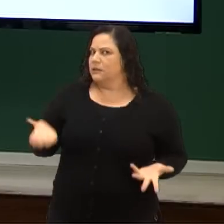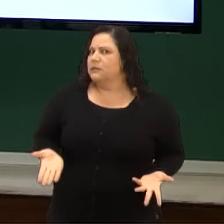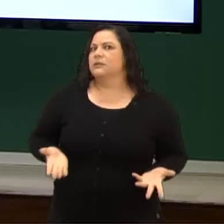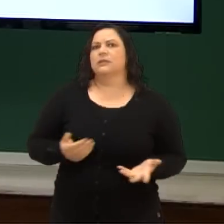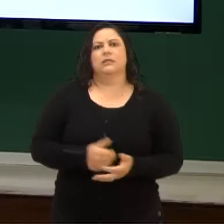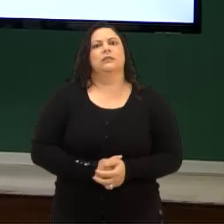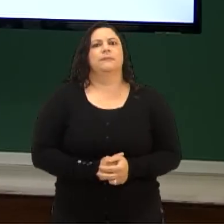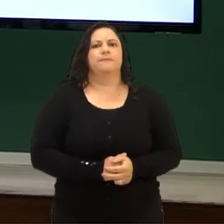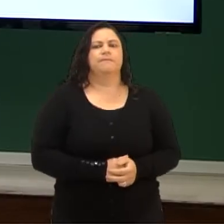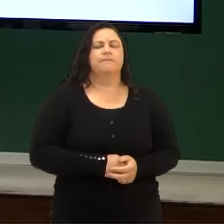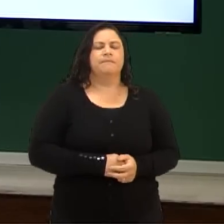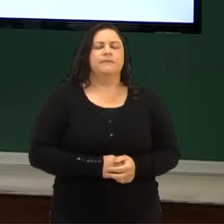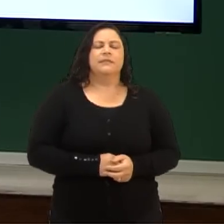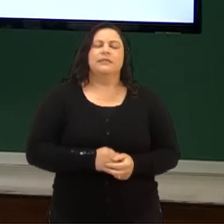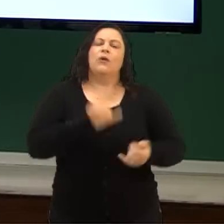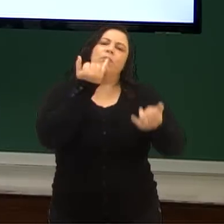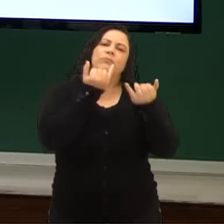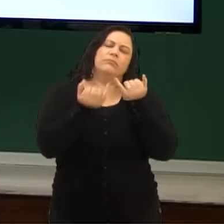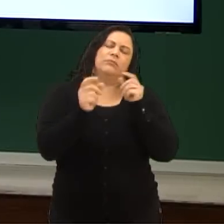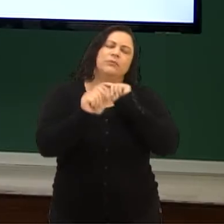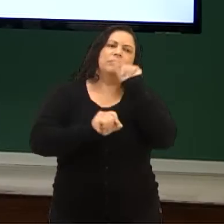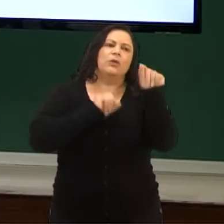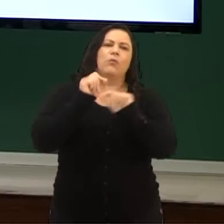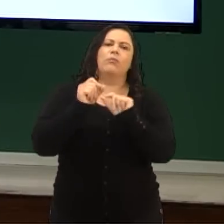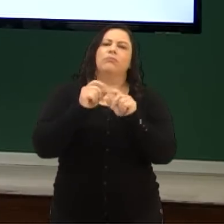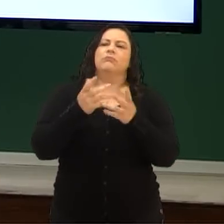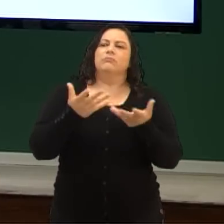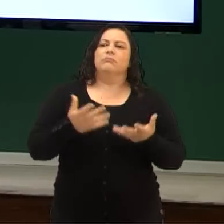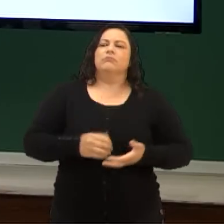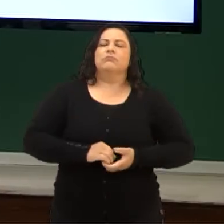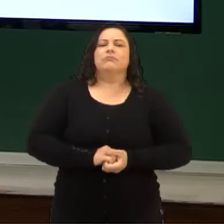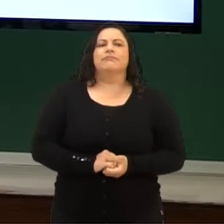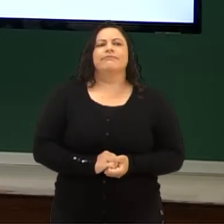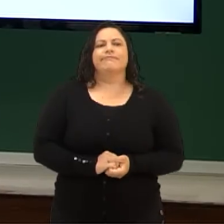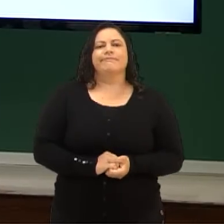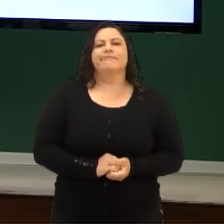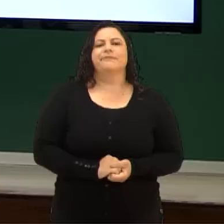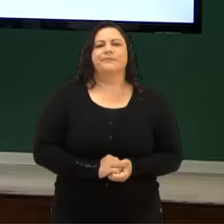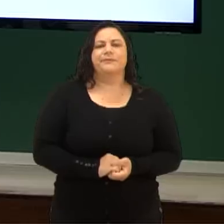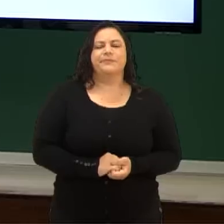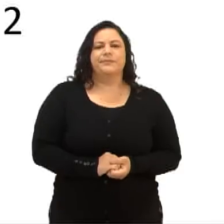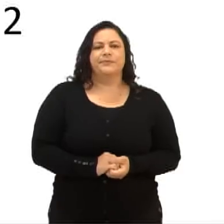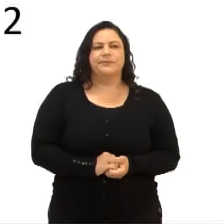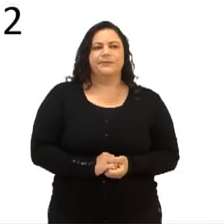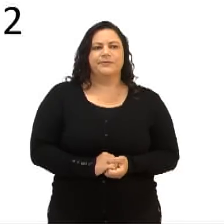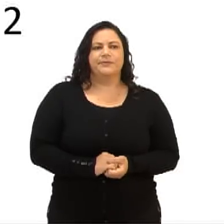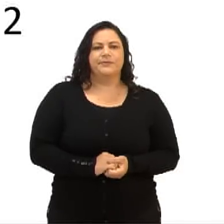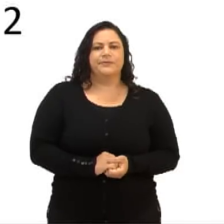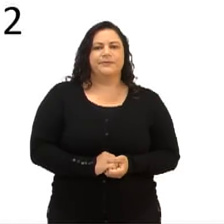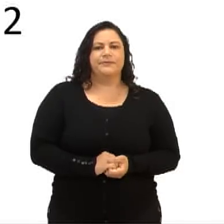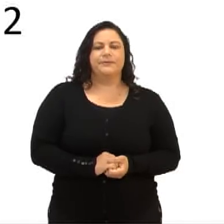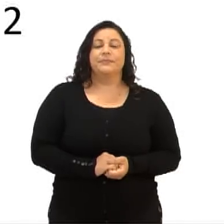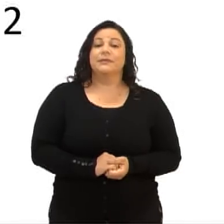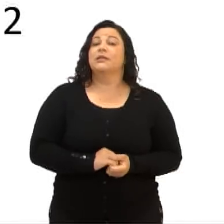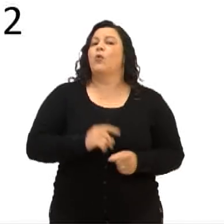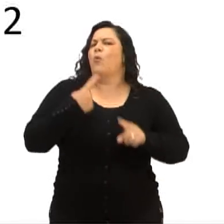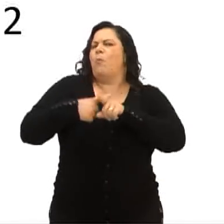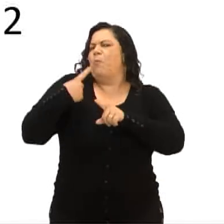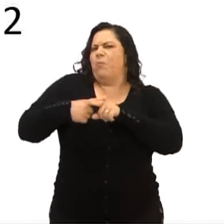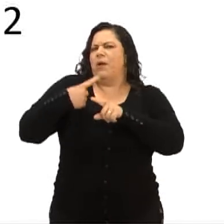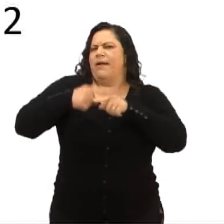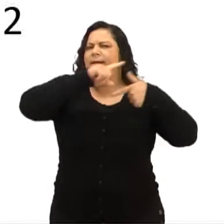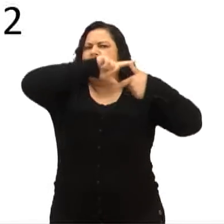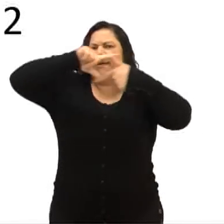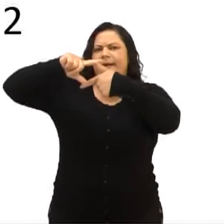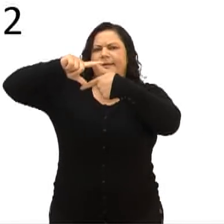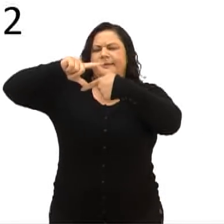inclusive choro quando assisto. Imagina o Rei Leão, é lindo. Então vamos lá, matriz quadrada. Quadrada por quê? Porque ela vai ter